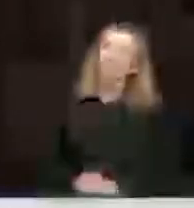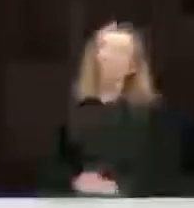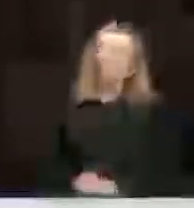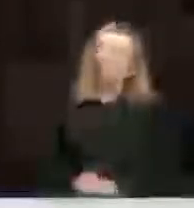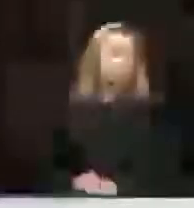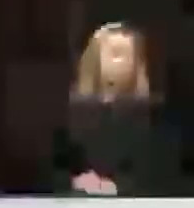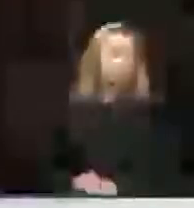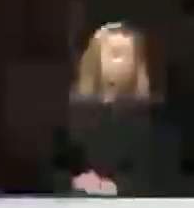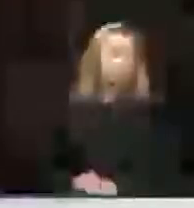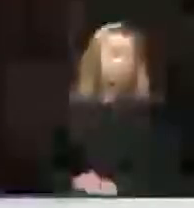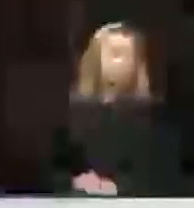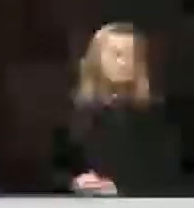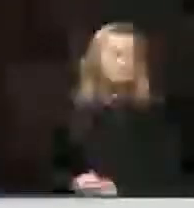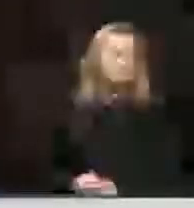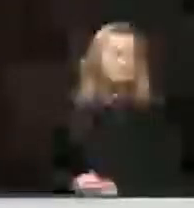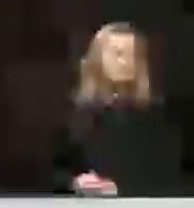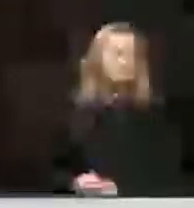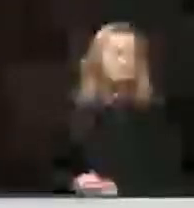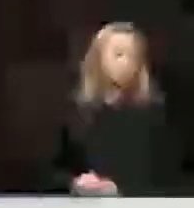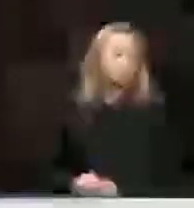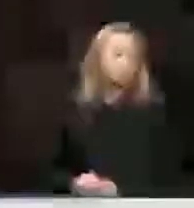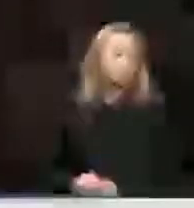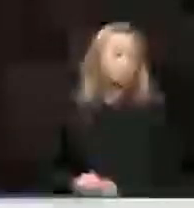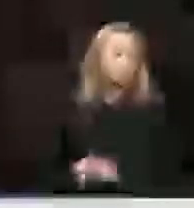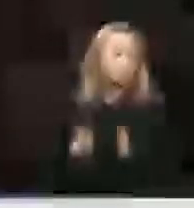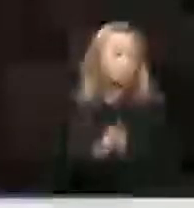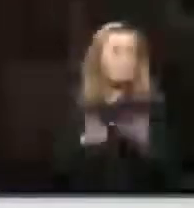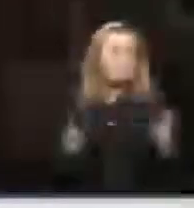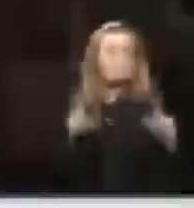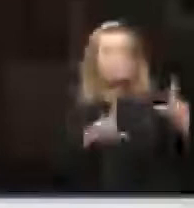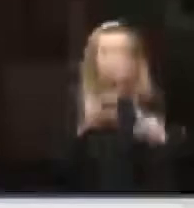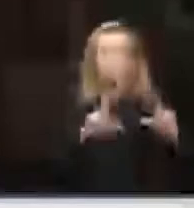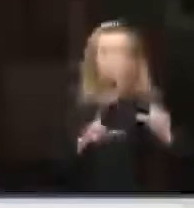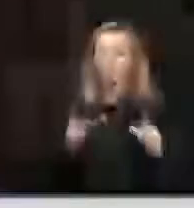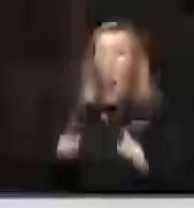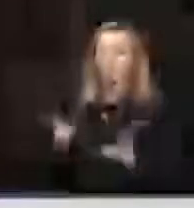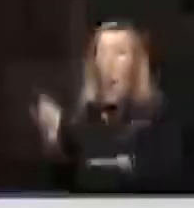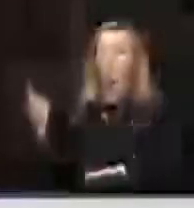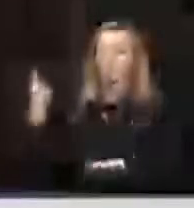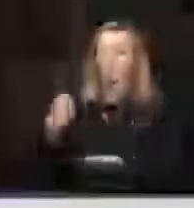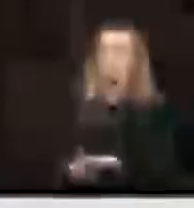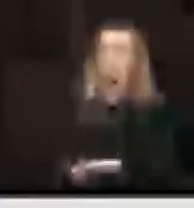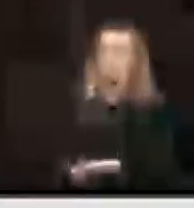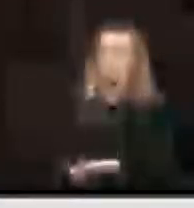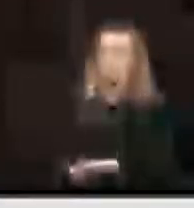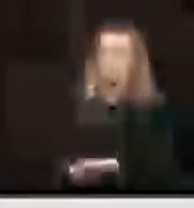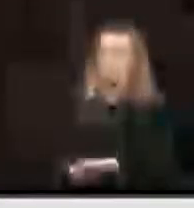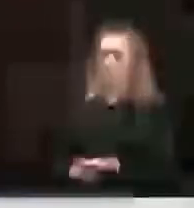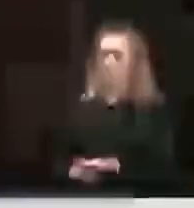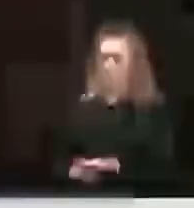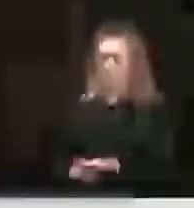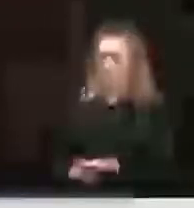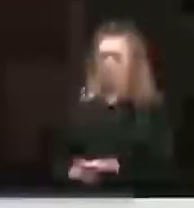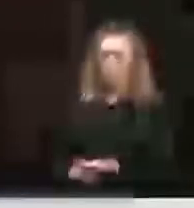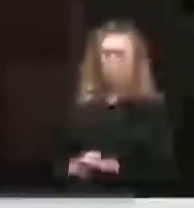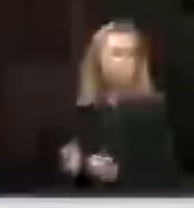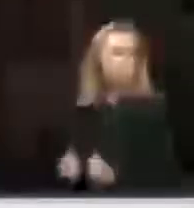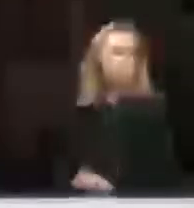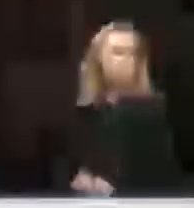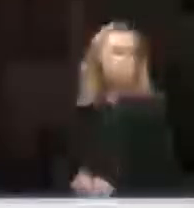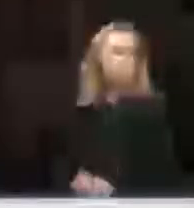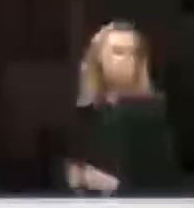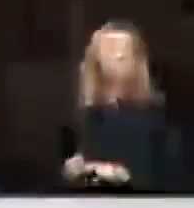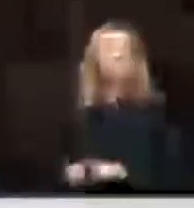e o veículo de comunicação assume o compromisso óbvio do cumprimento, mas